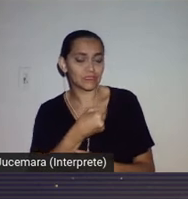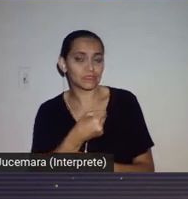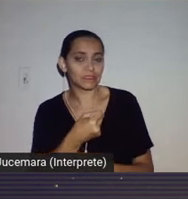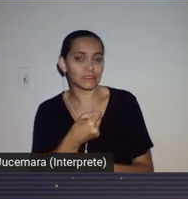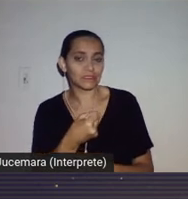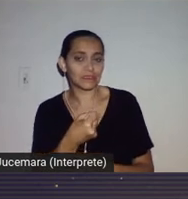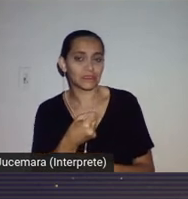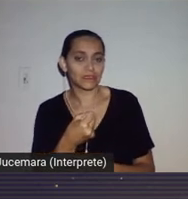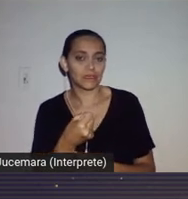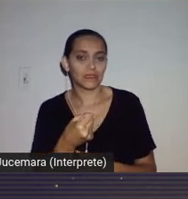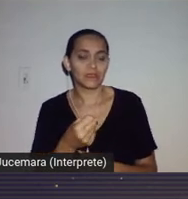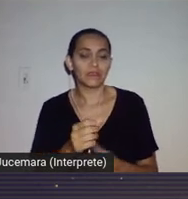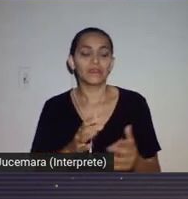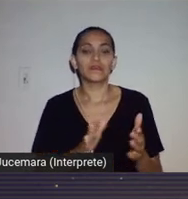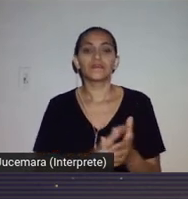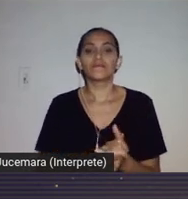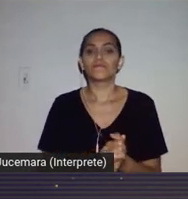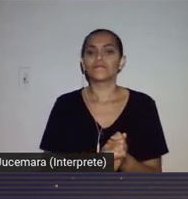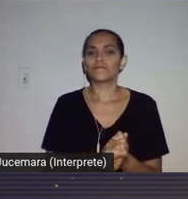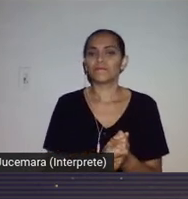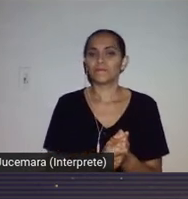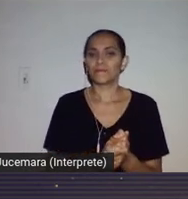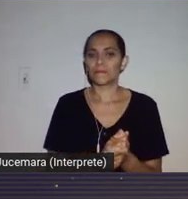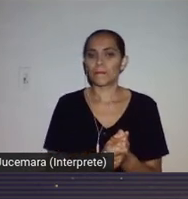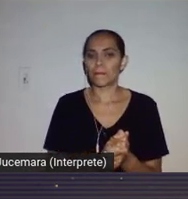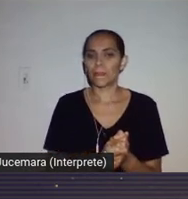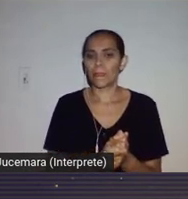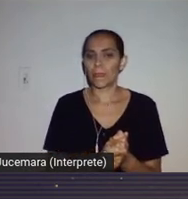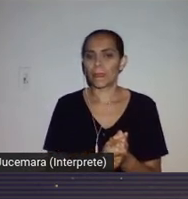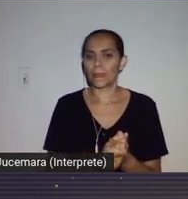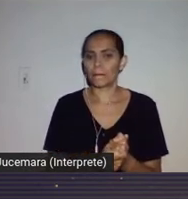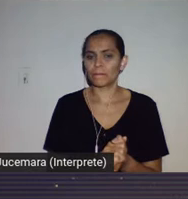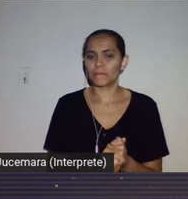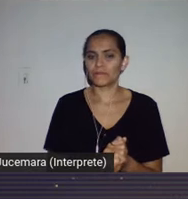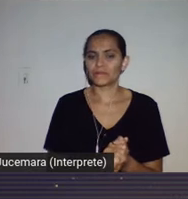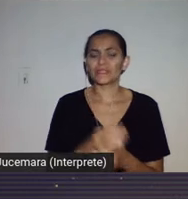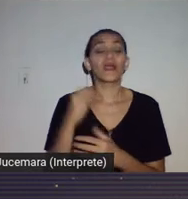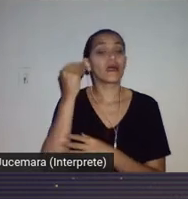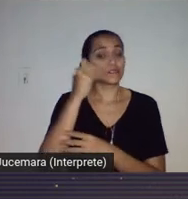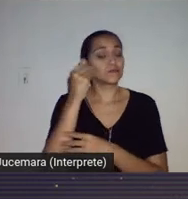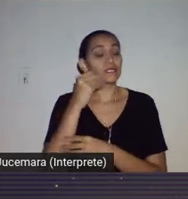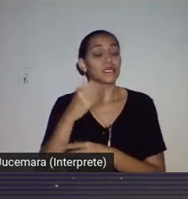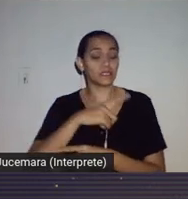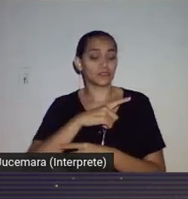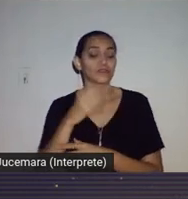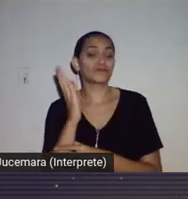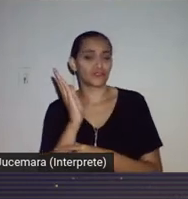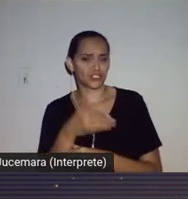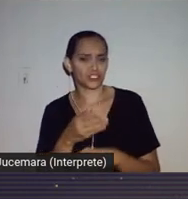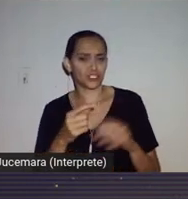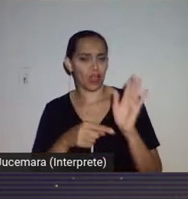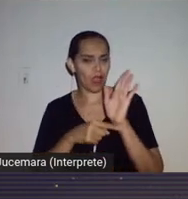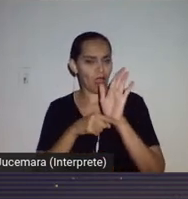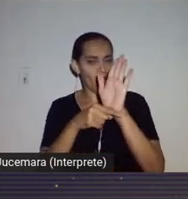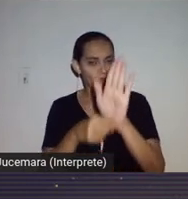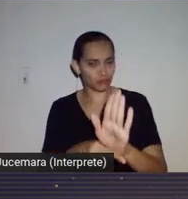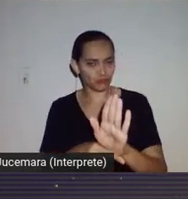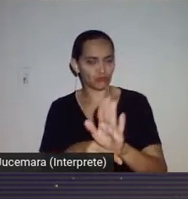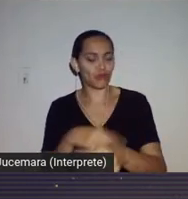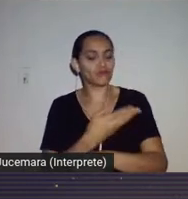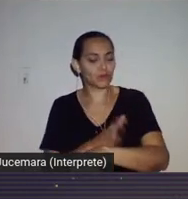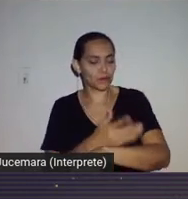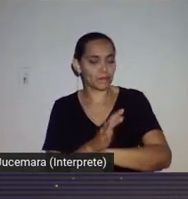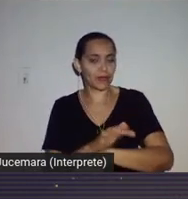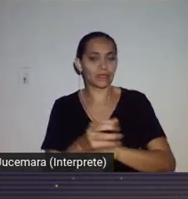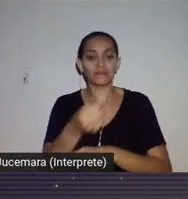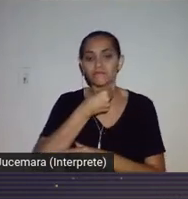O background que eu tinha com Olimpíadas ajudou bastante na preparação para as entrevistas. Mas a gente pode